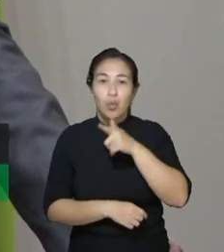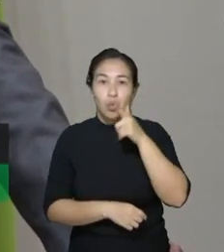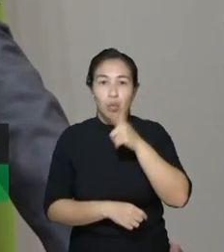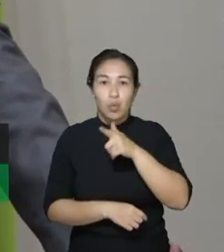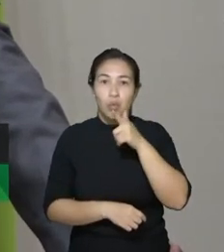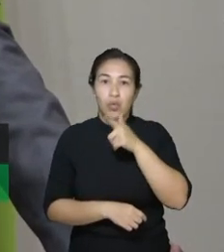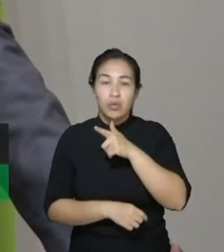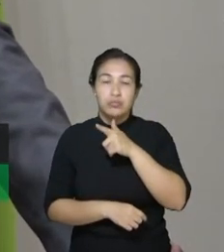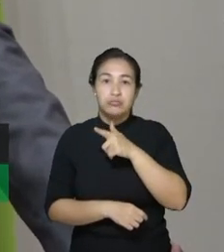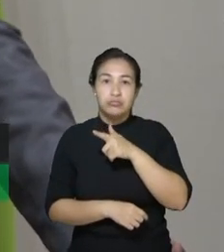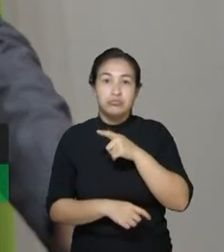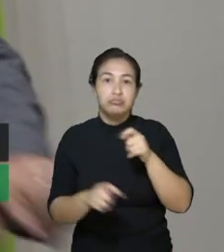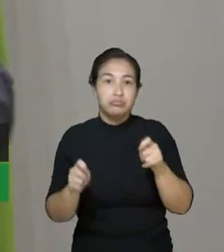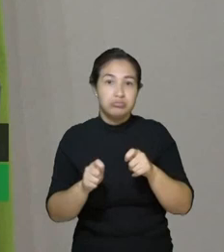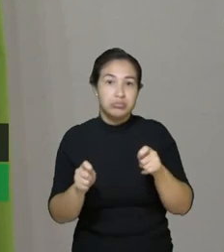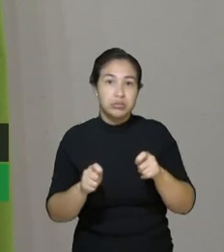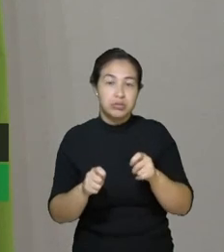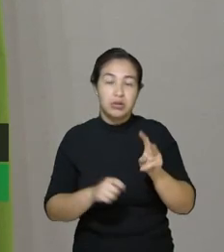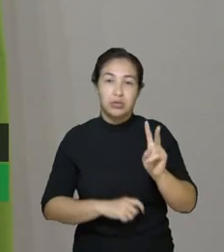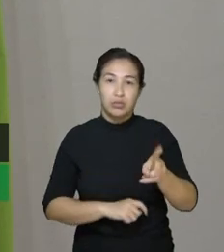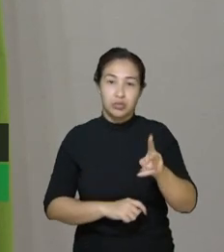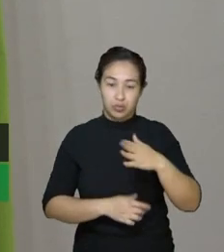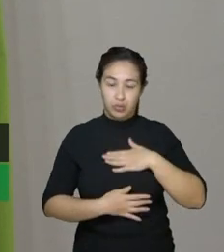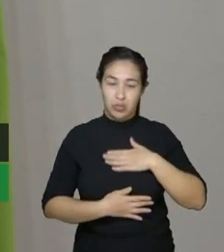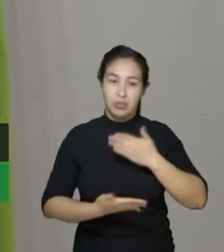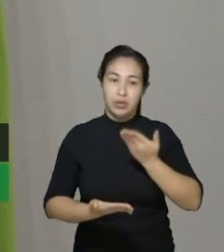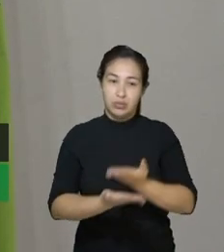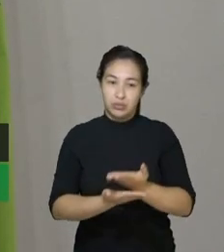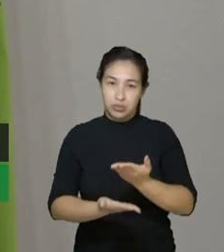pude continuar os meus estudos.